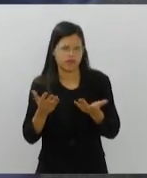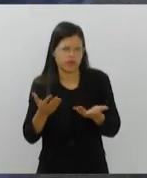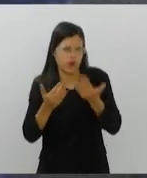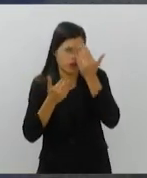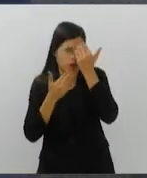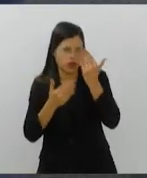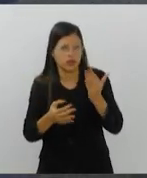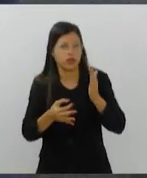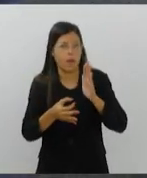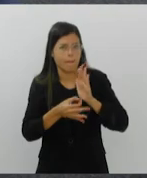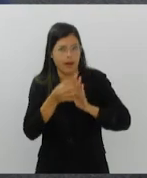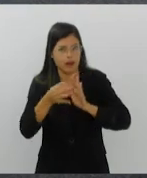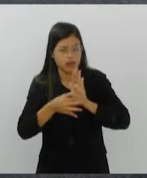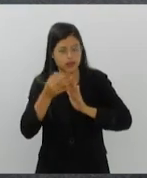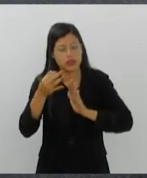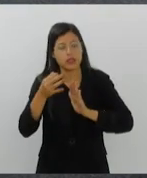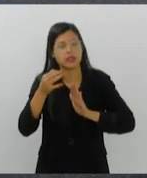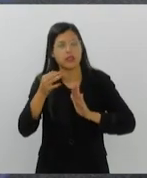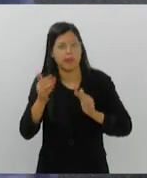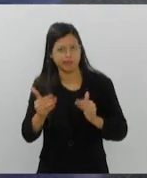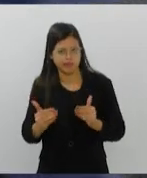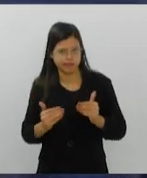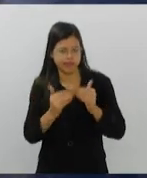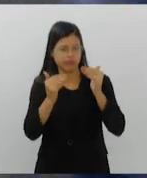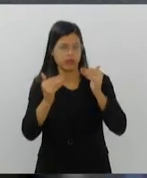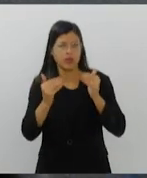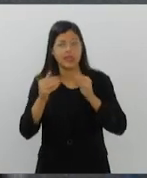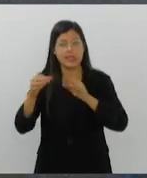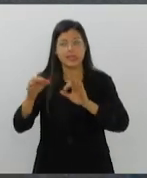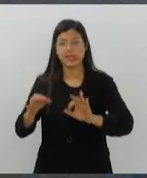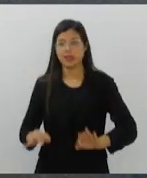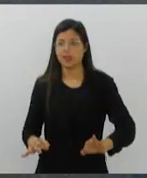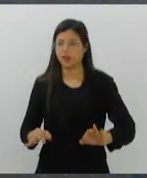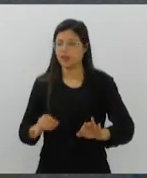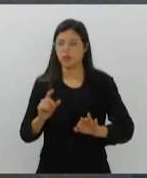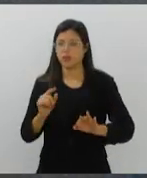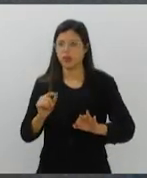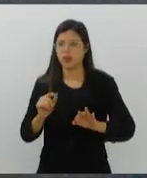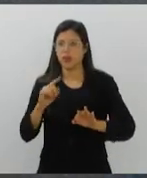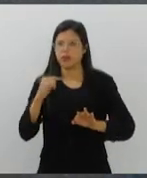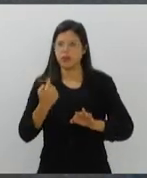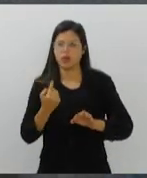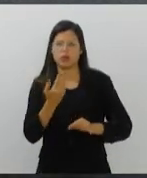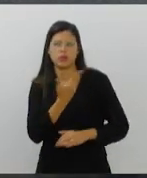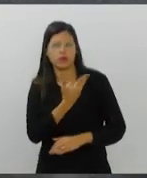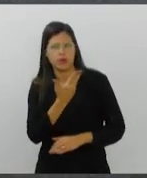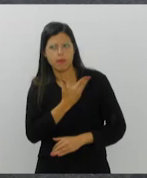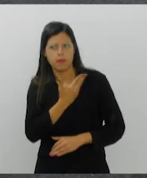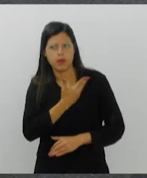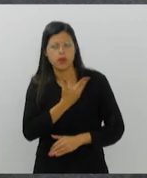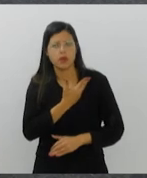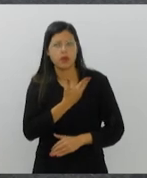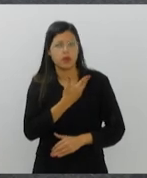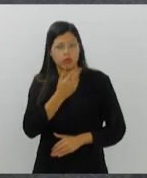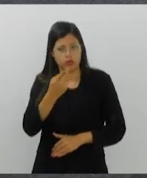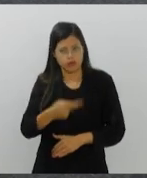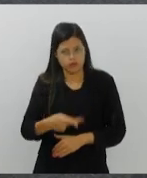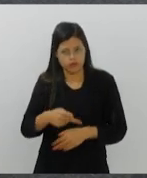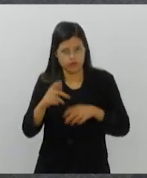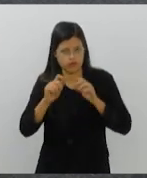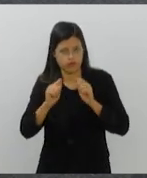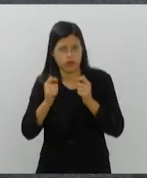favorável e tenho absoluta certeza que os nossos companheiros do Parlamento, que já têm